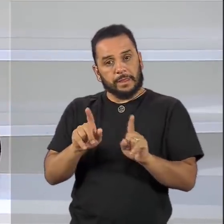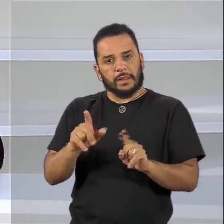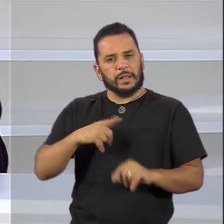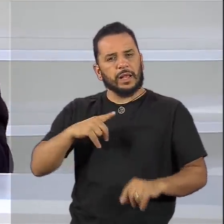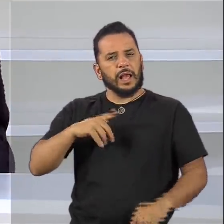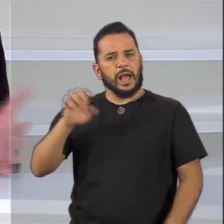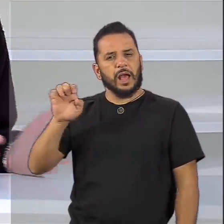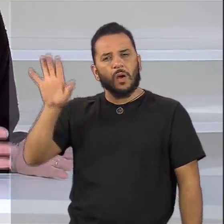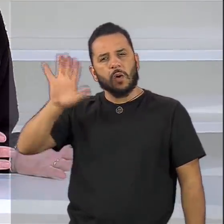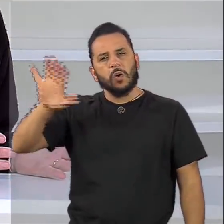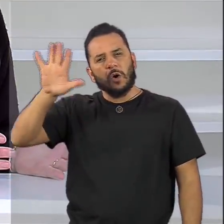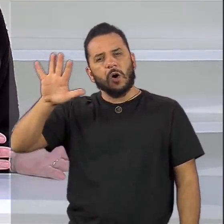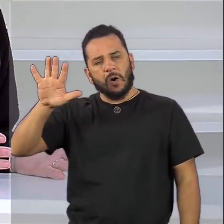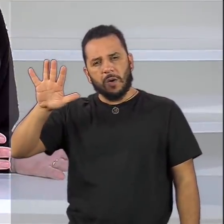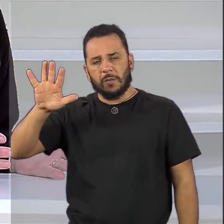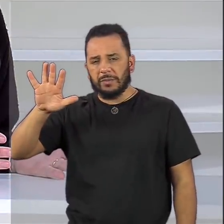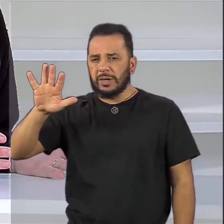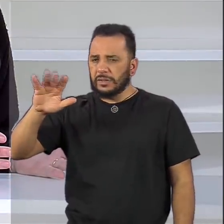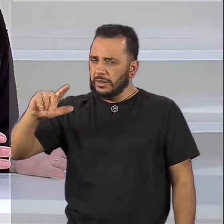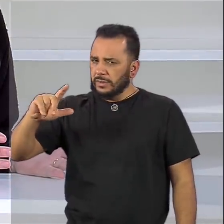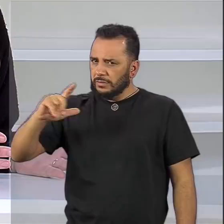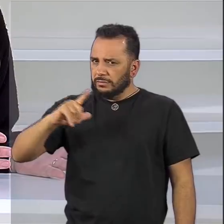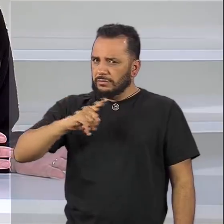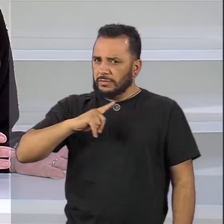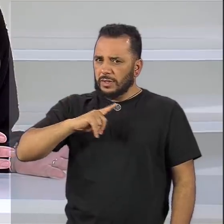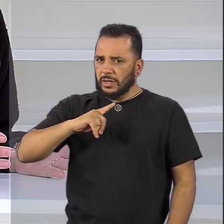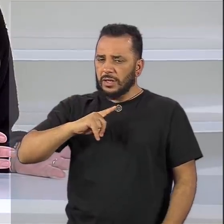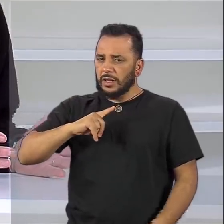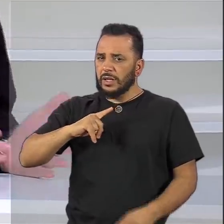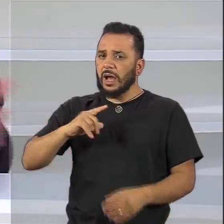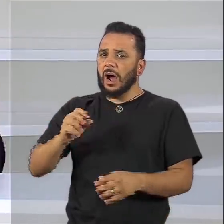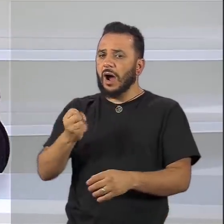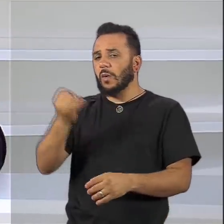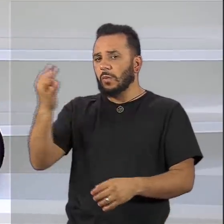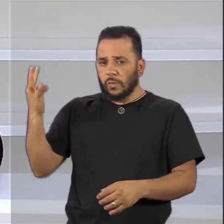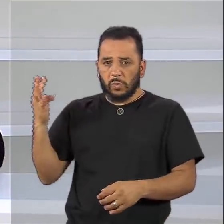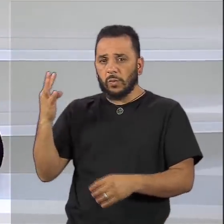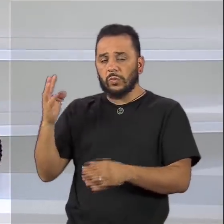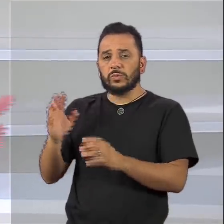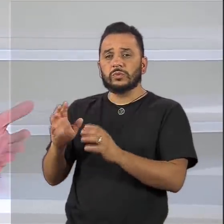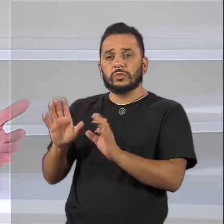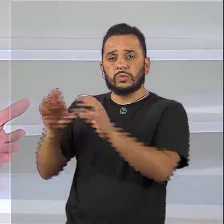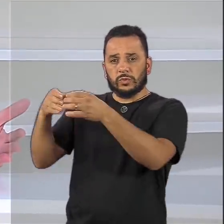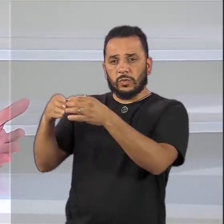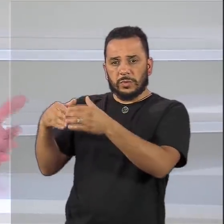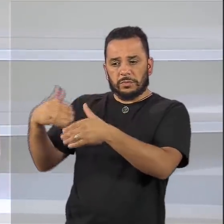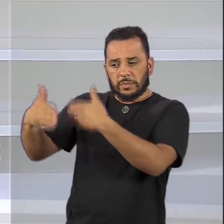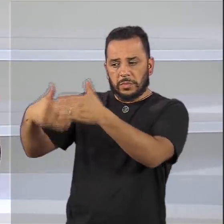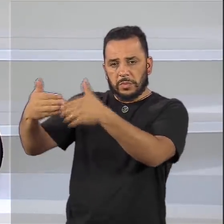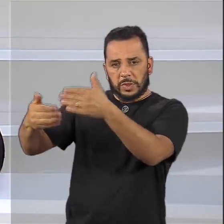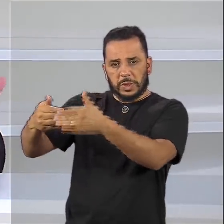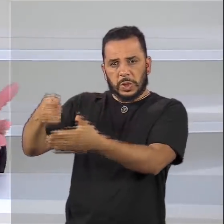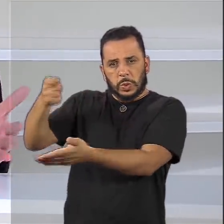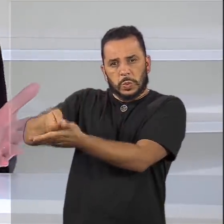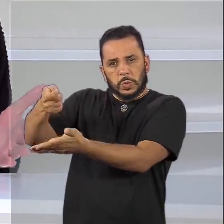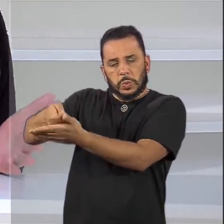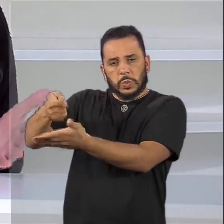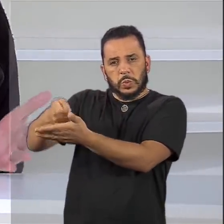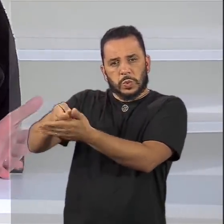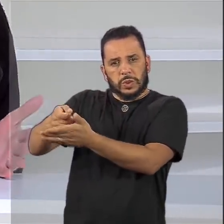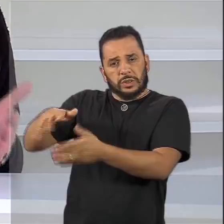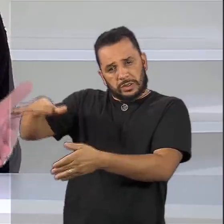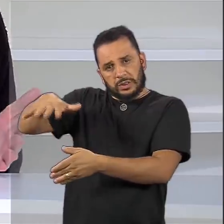a exceção são os regimes que caminham para o autoritarismo. A regra são os países democráticos, claro. Certo?